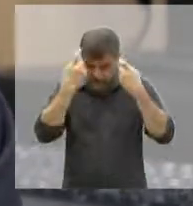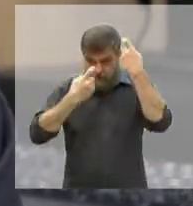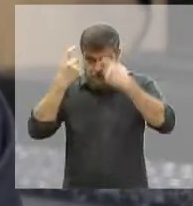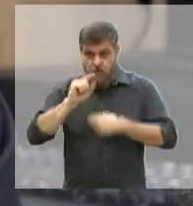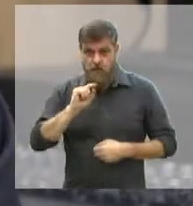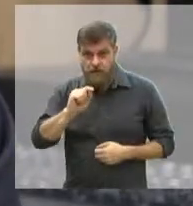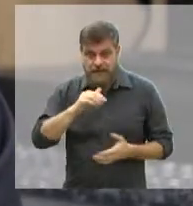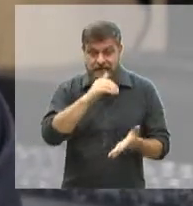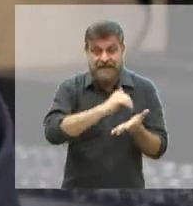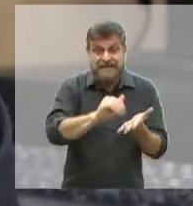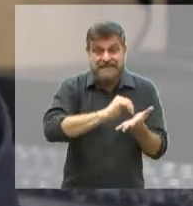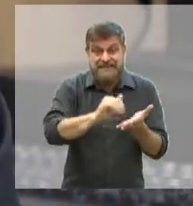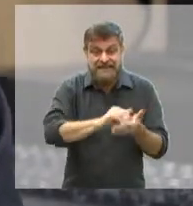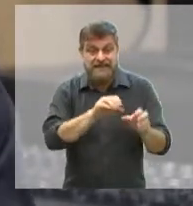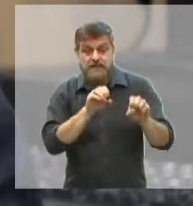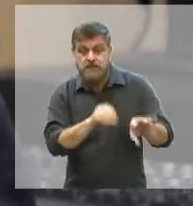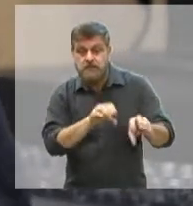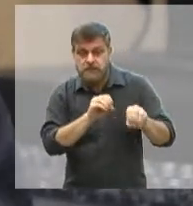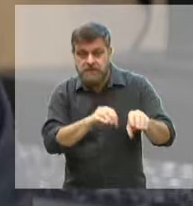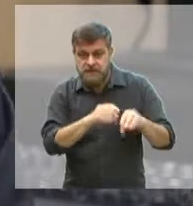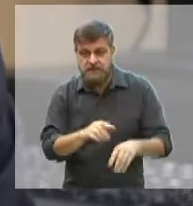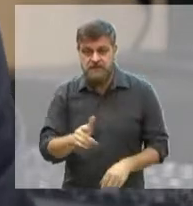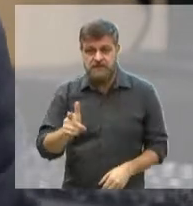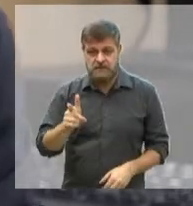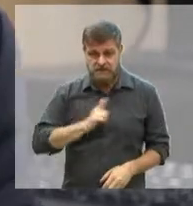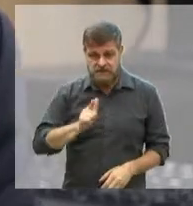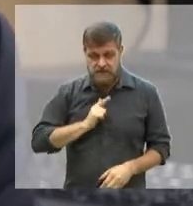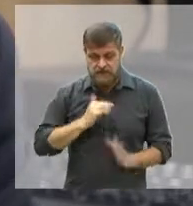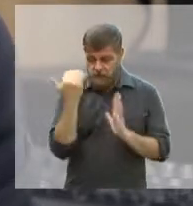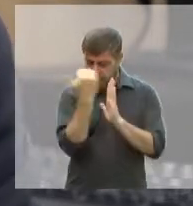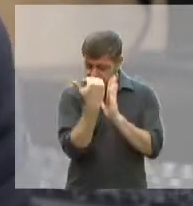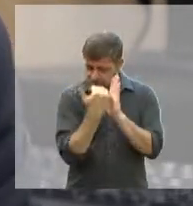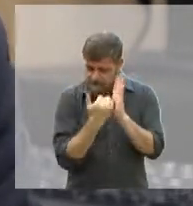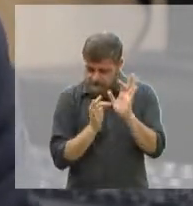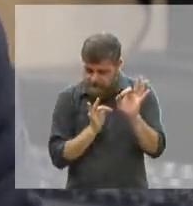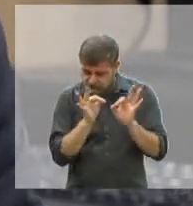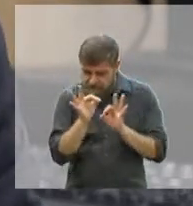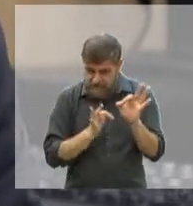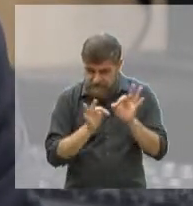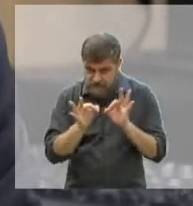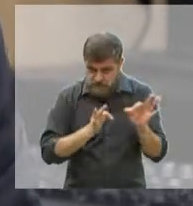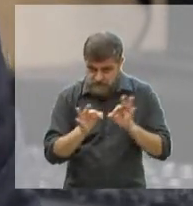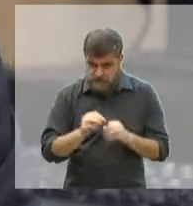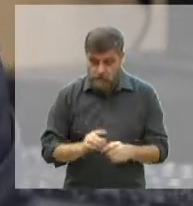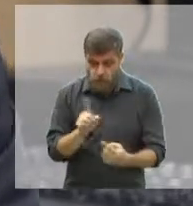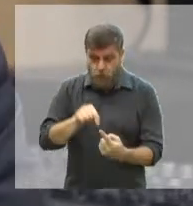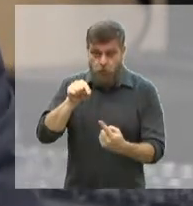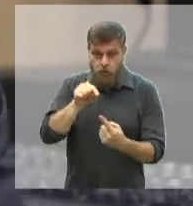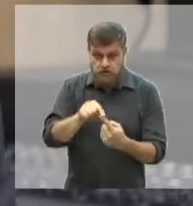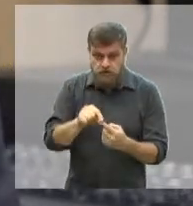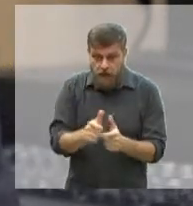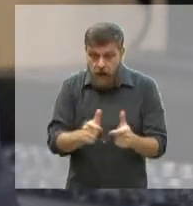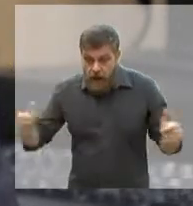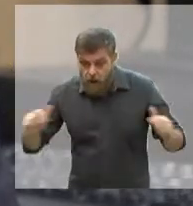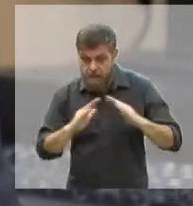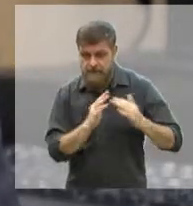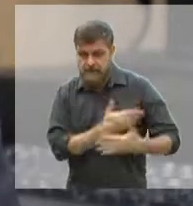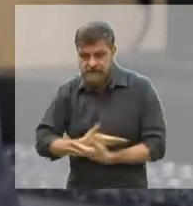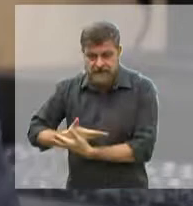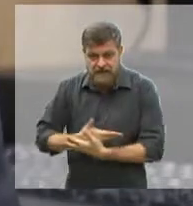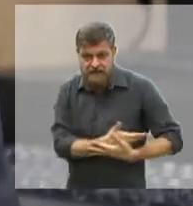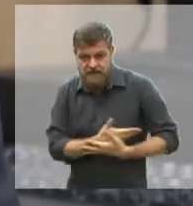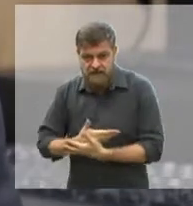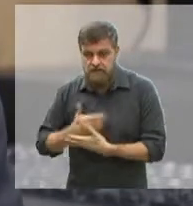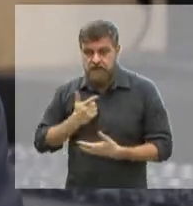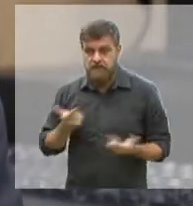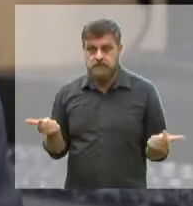que a Secretaria Municipal de Educação, ao invés de ter construído um planejamento sistemático para ampliar essas vagas, nos últimos anos a gente teve